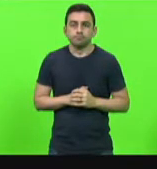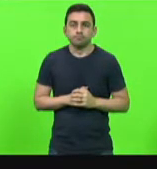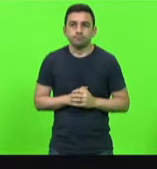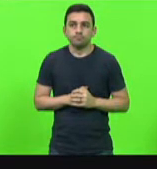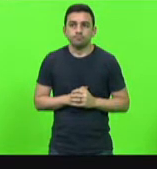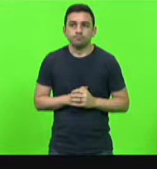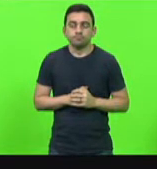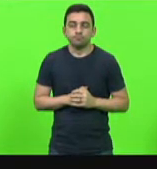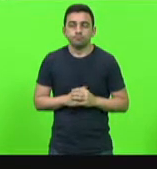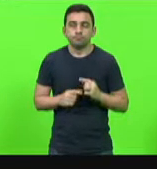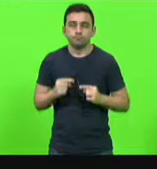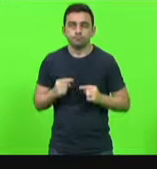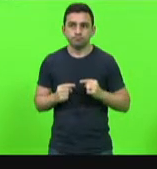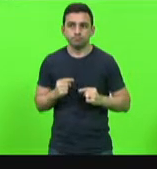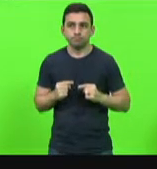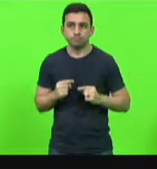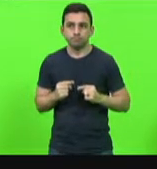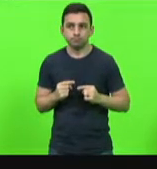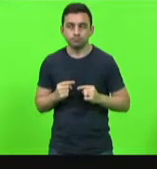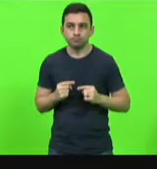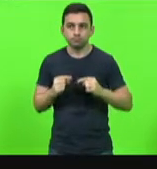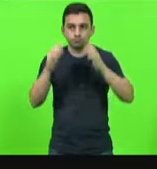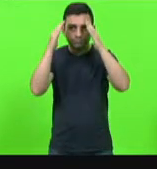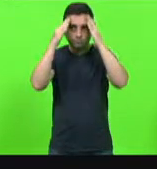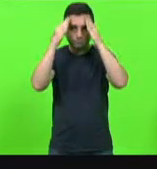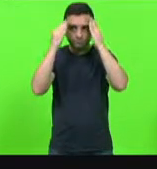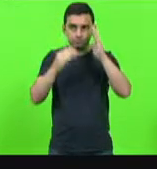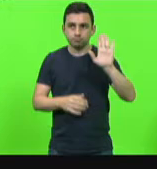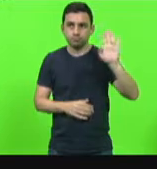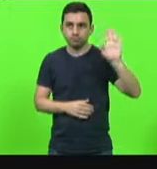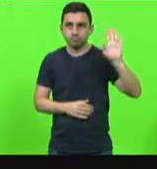Para discutir, deputado Zé Milton.